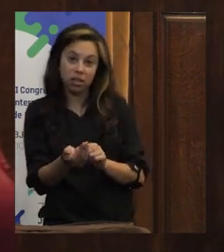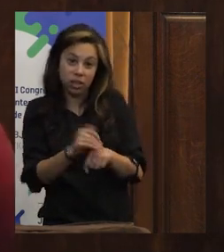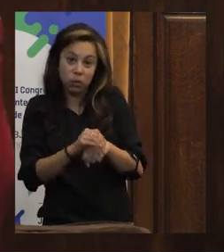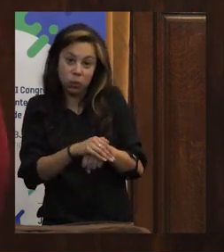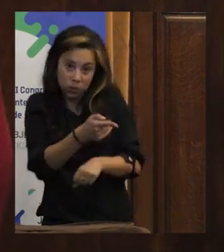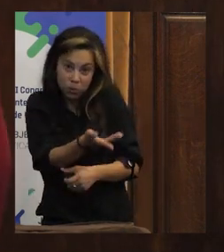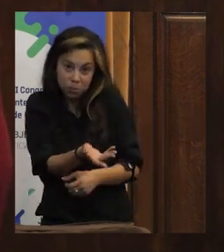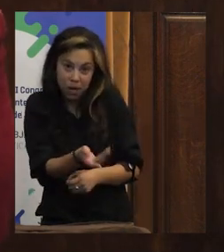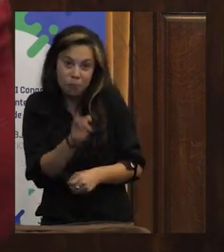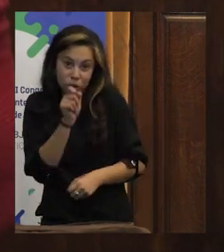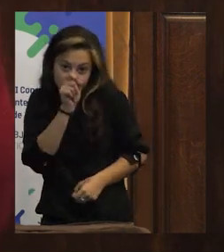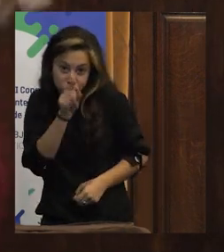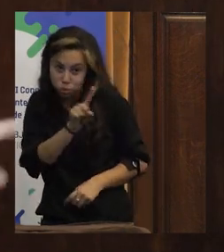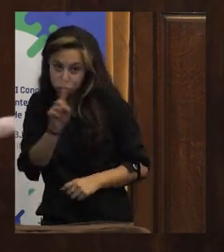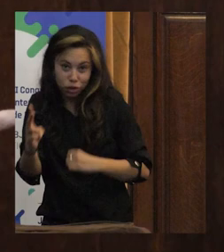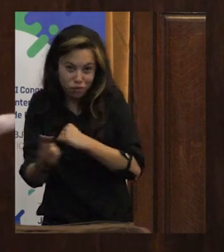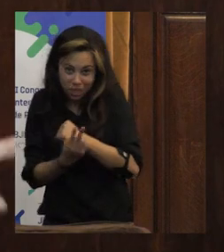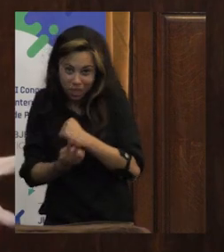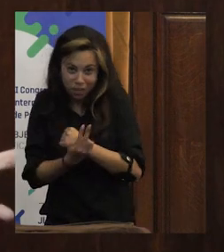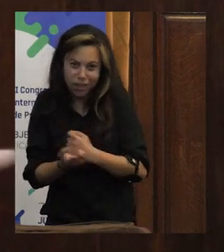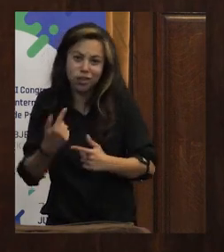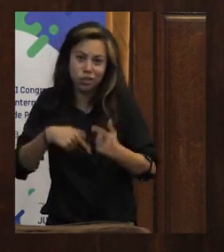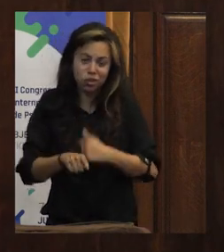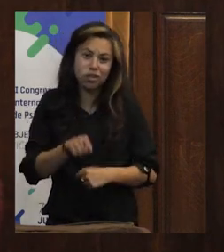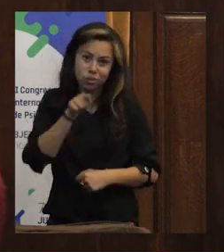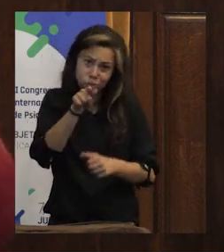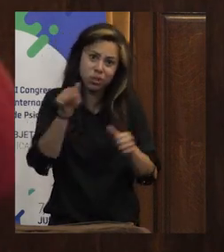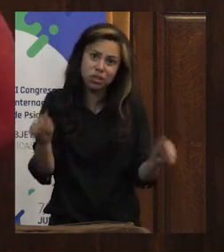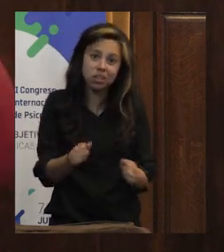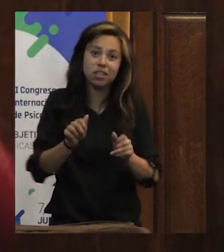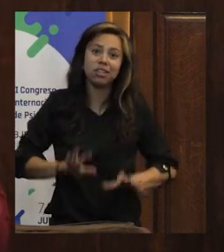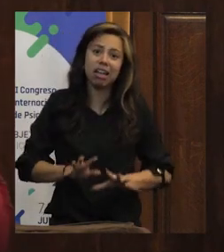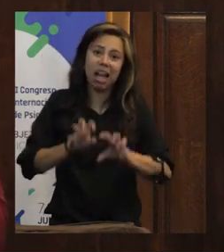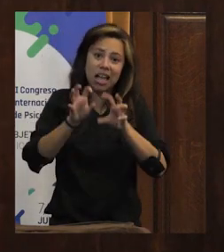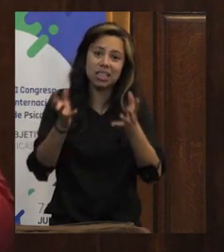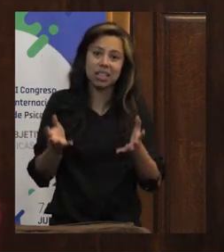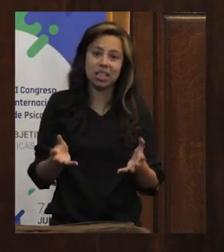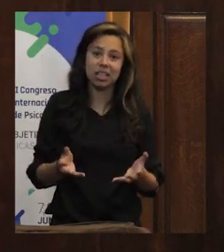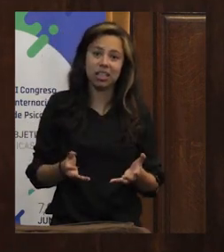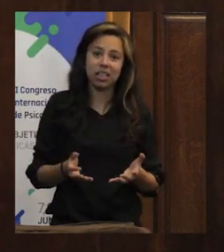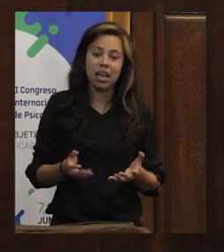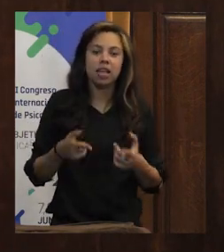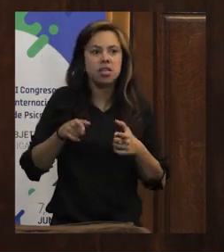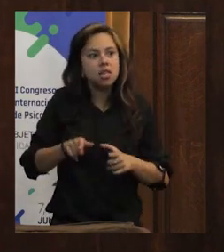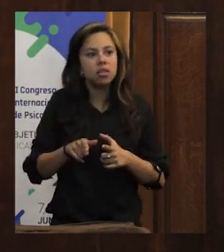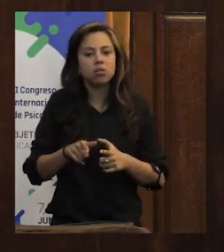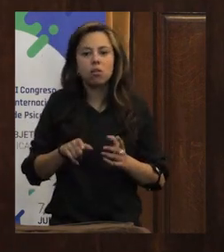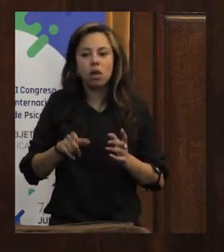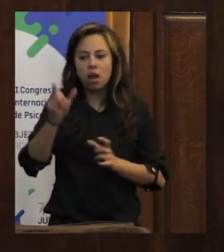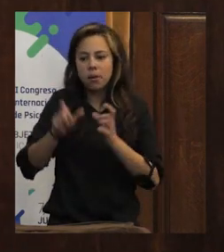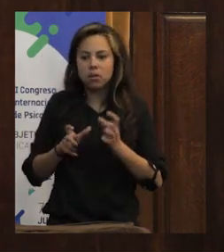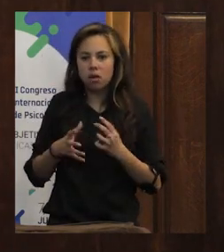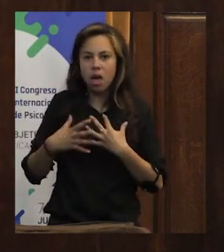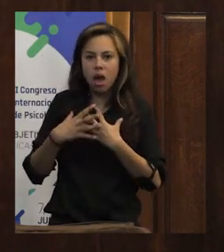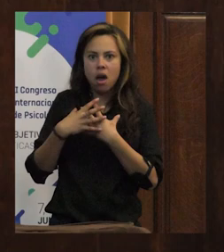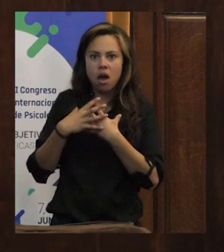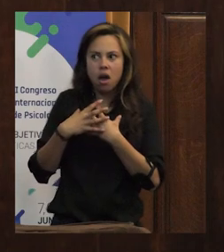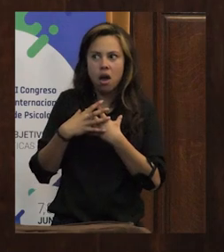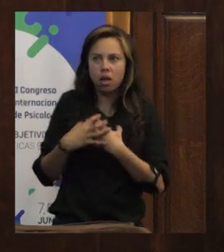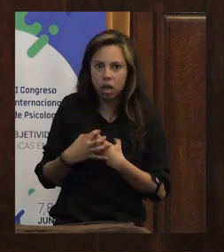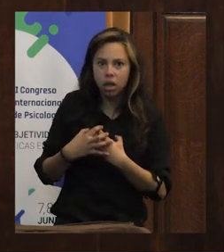câncer, mas hablar de e se este é um câncer é um protótipo de culpabilização.